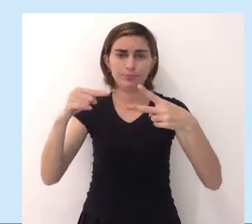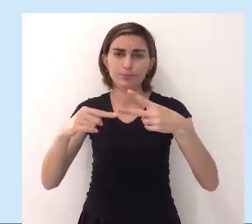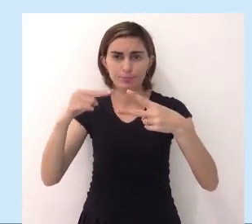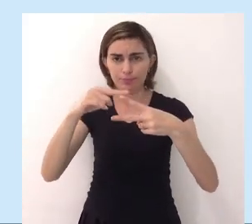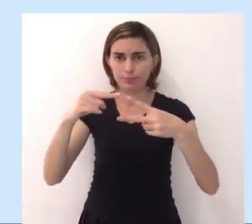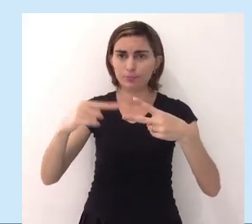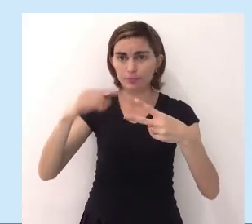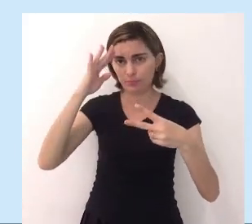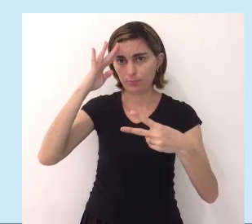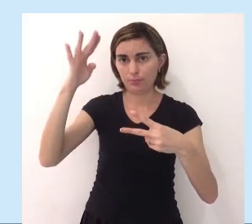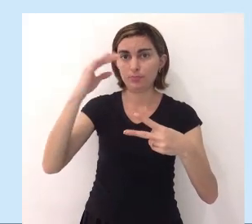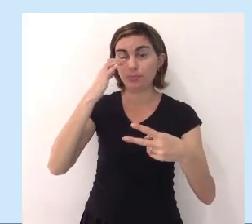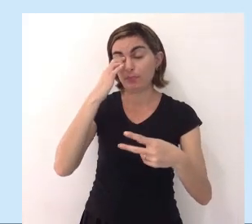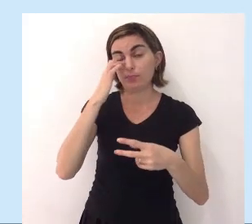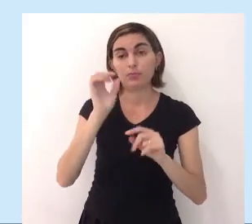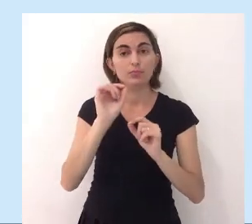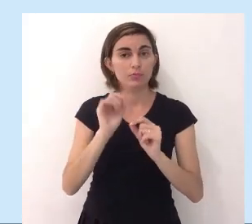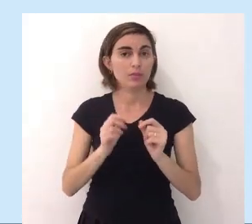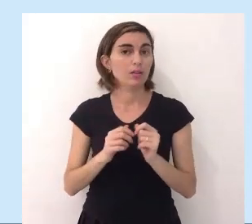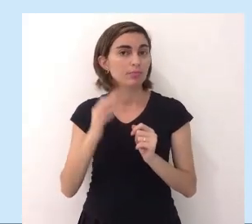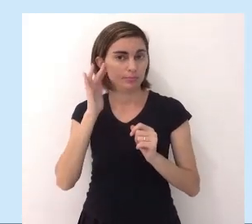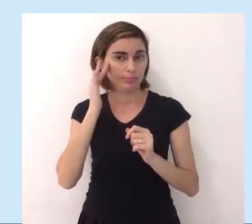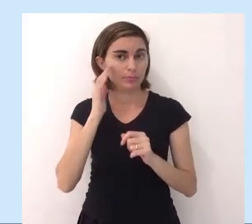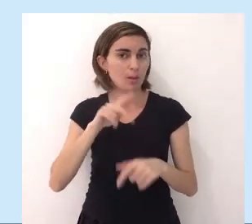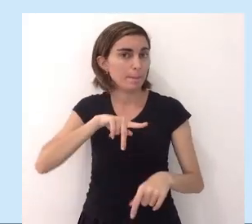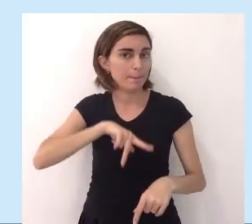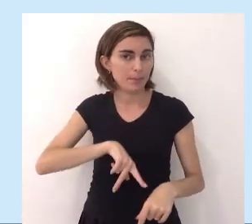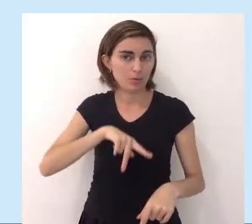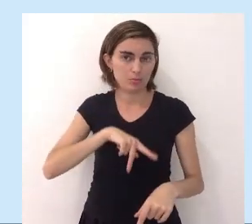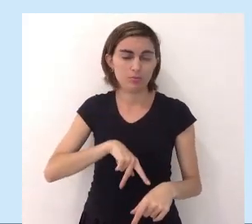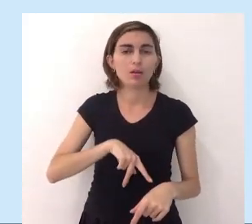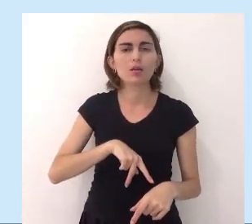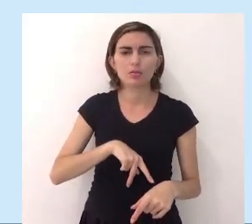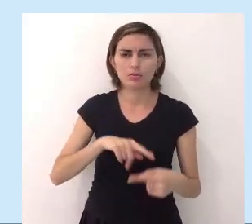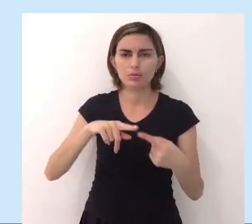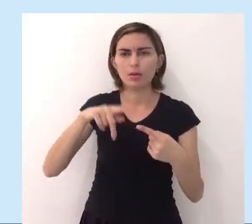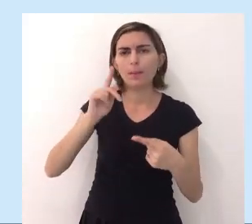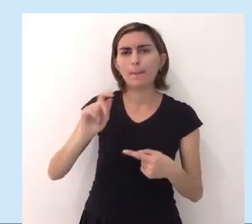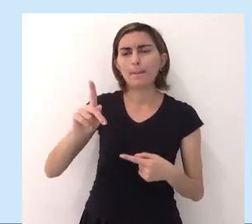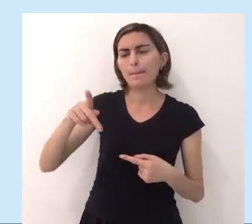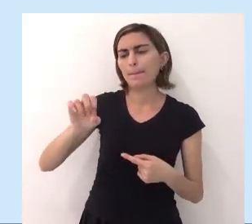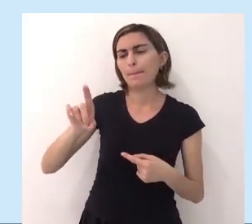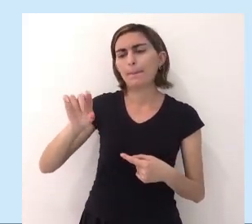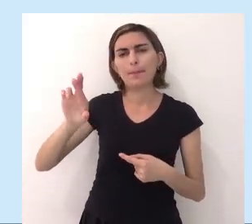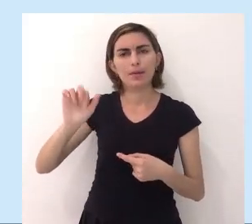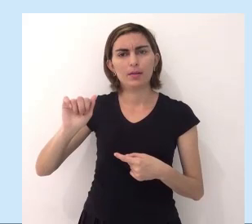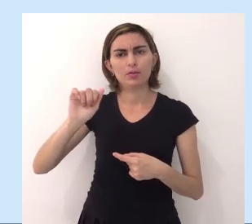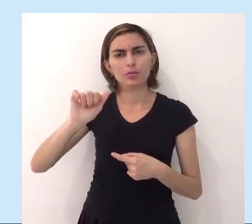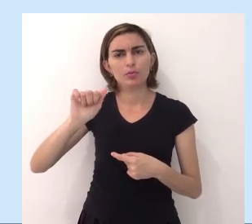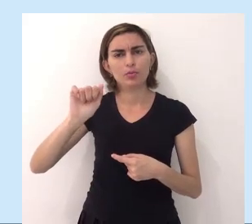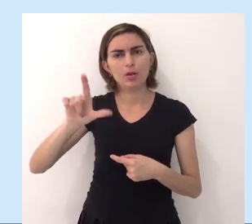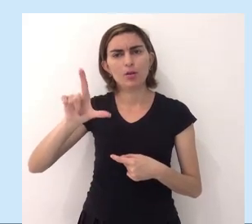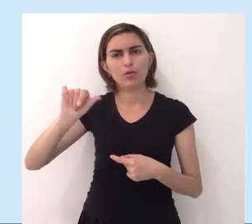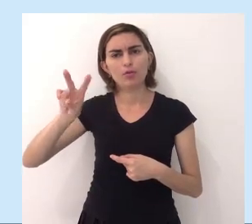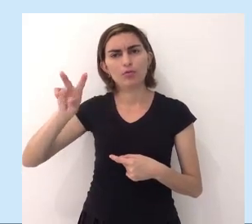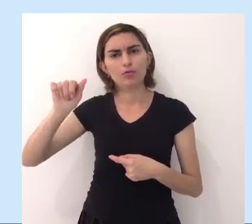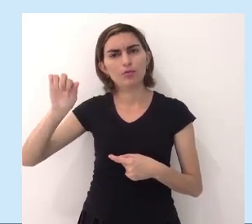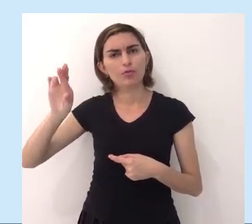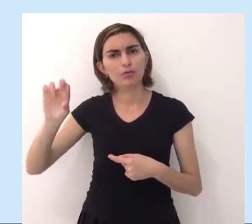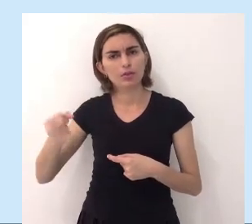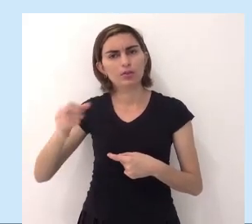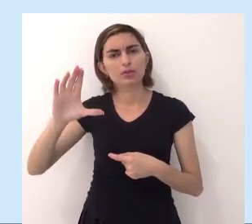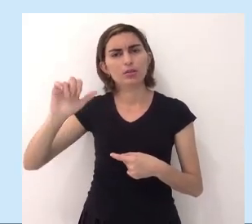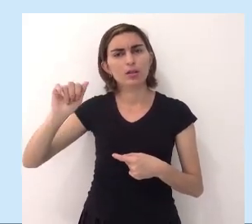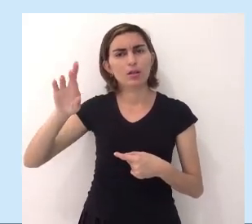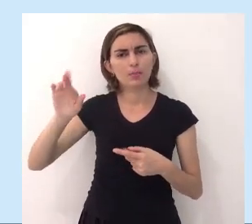time desse aí que a gente dividiu, tá? Vamos entender um pouquinho dos portugueses, o Pedro Álvares Cabral, mas primeiro vamos entender dos espanhóis,